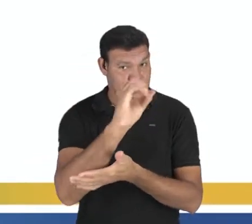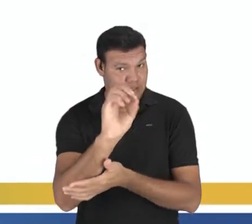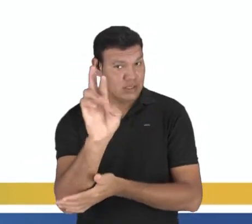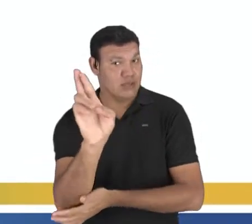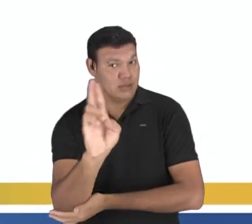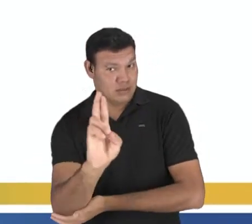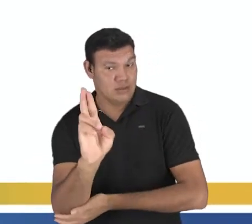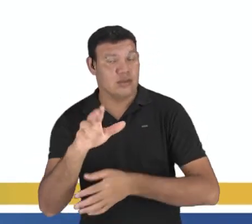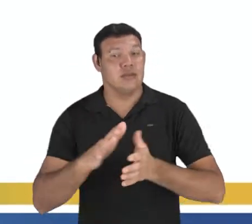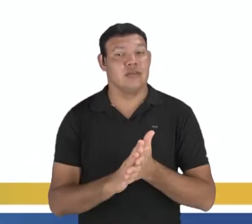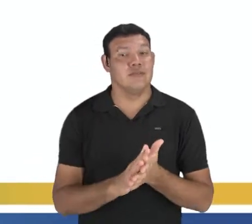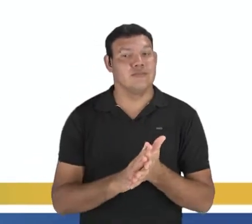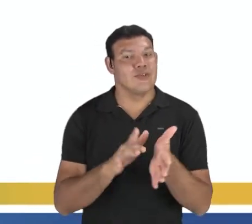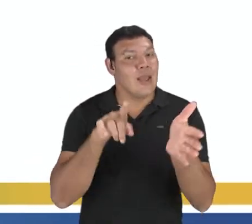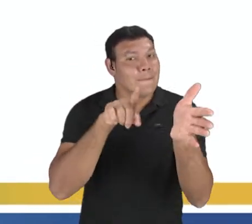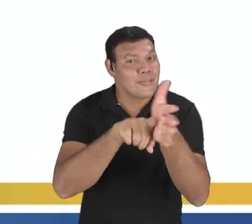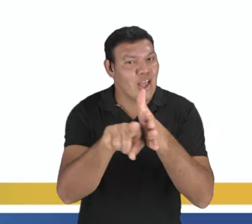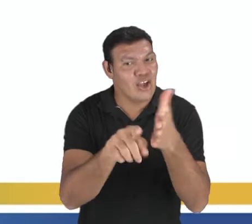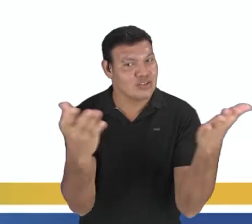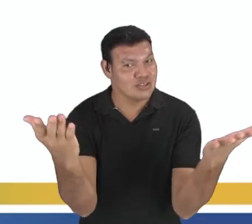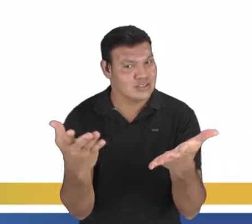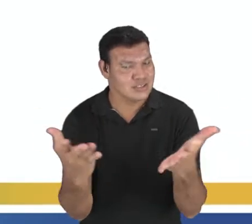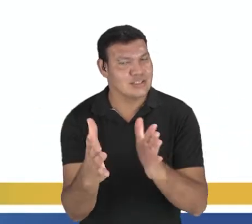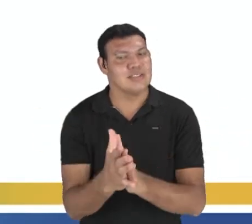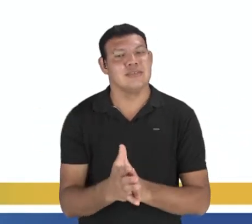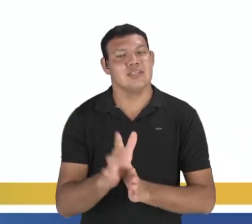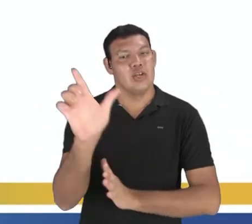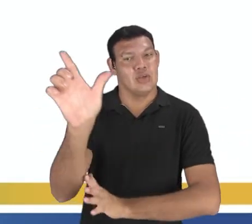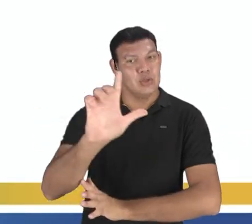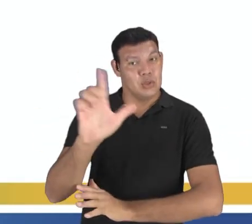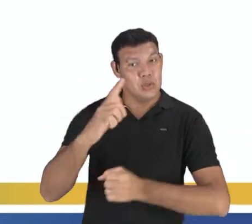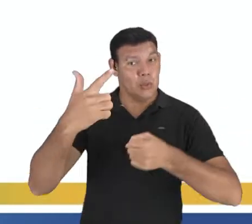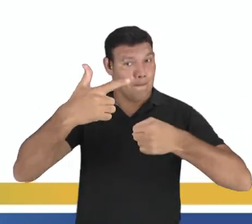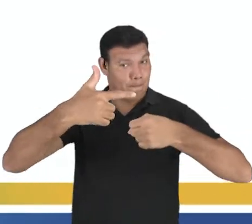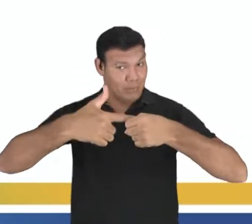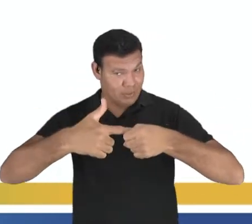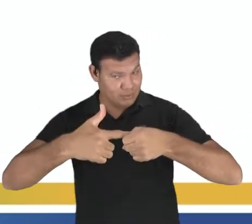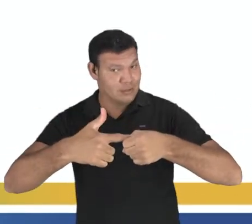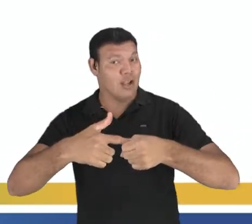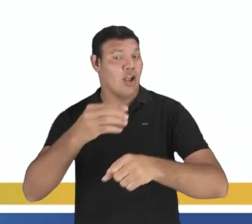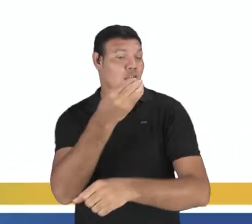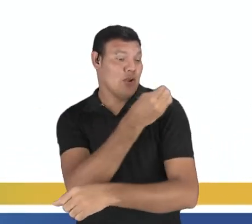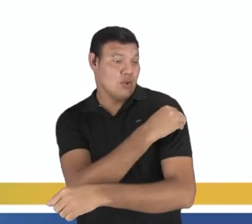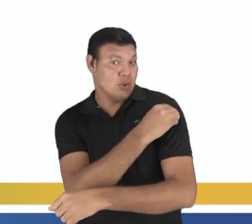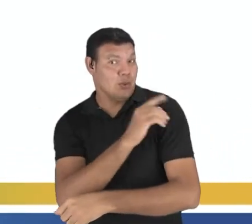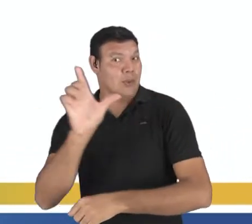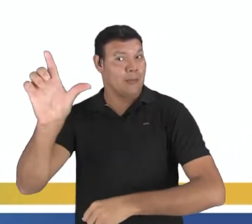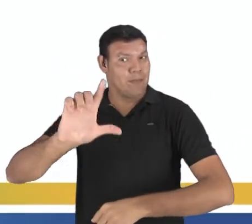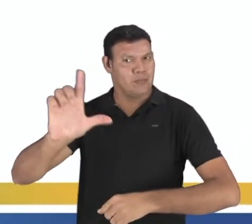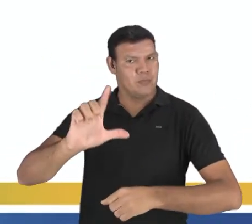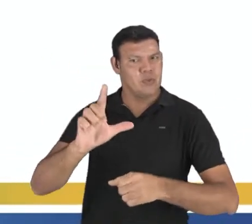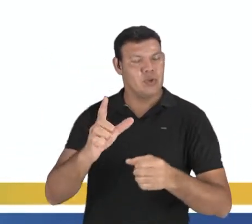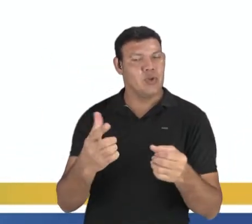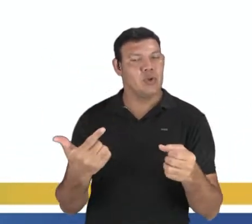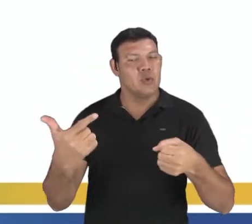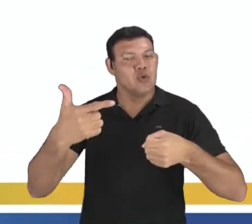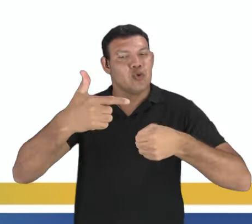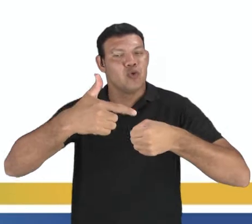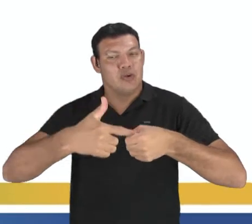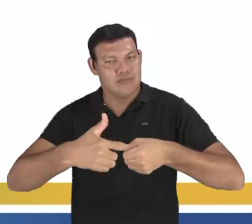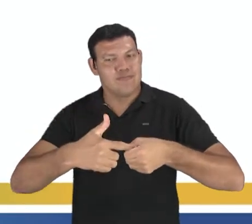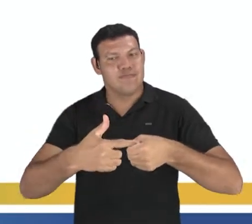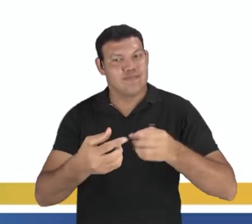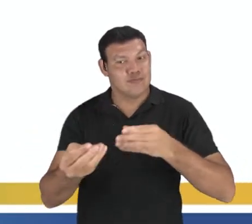160,00. E aí vem o comando da questão. Quantos litros de gasolina e quantos litros de álcool foram colocados